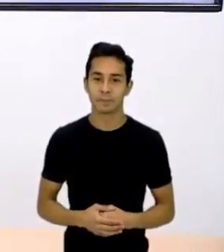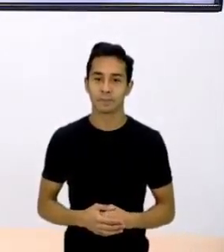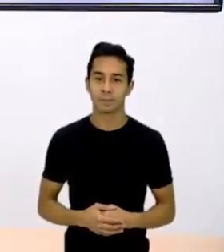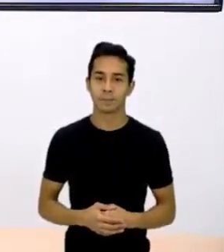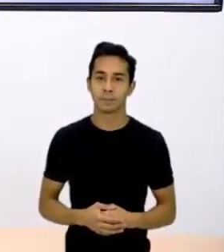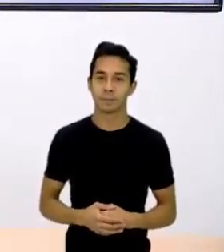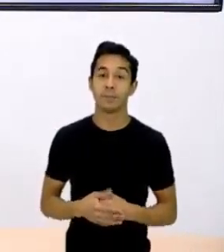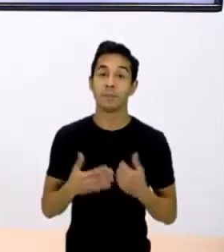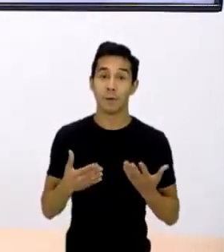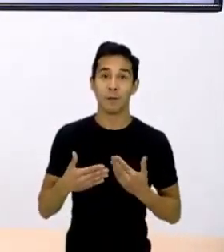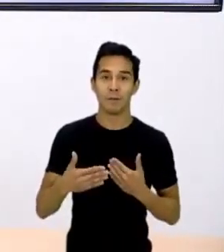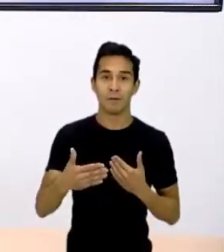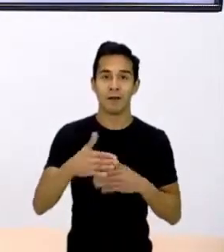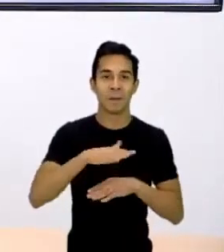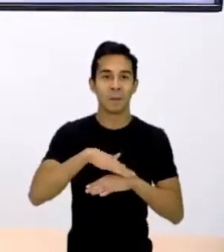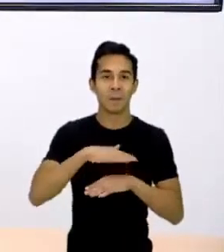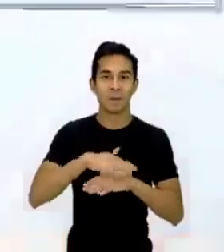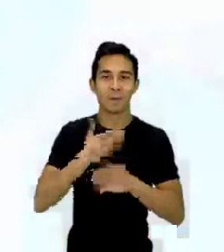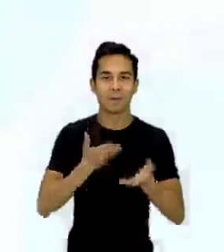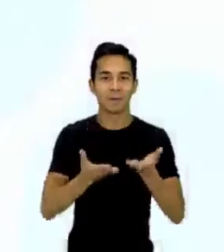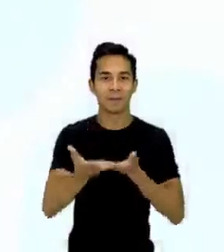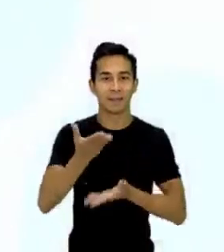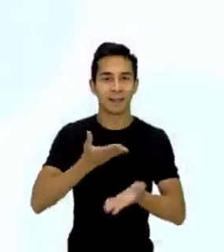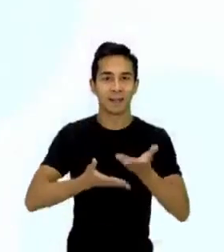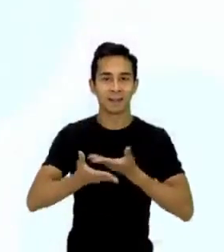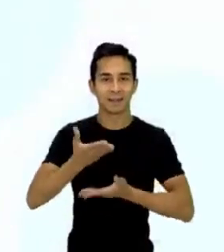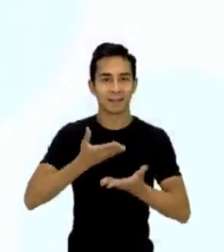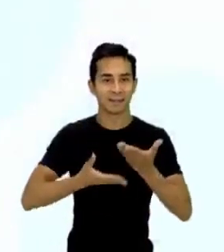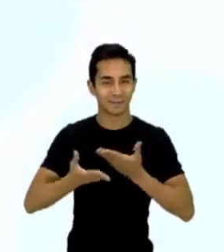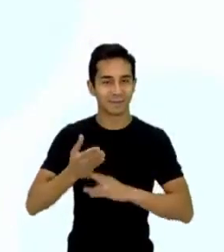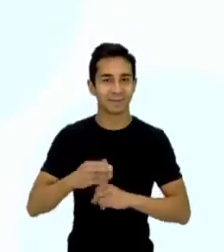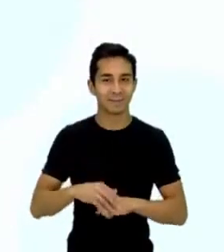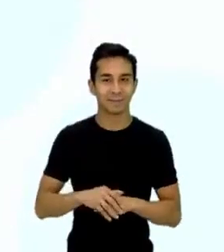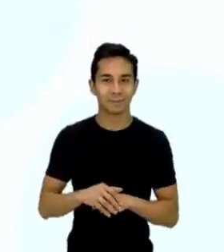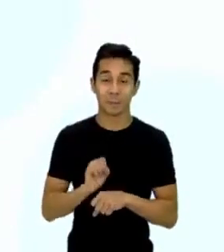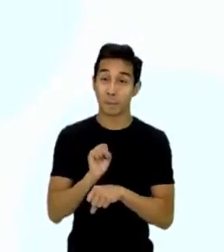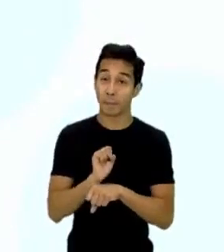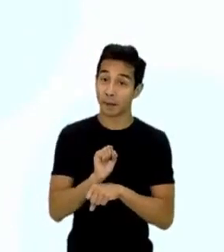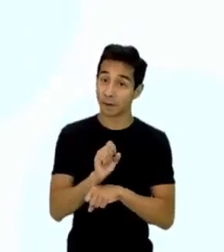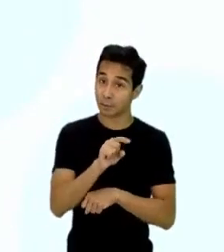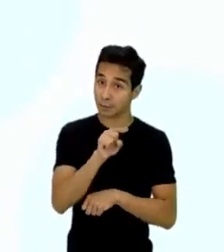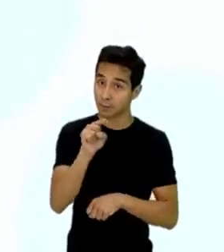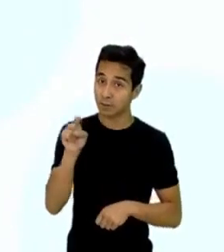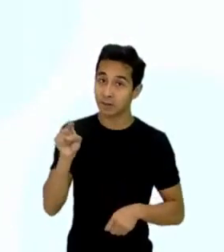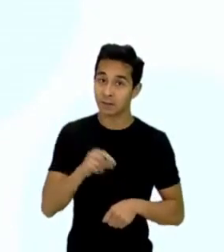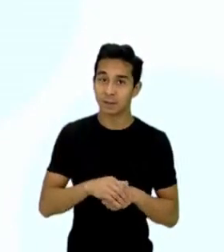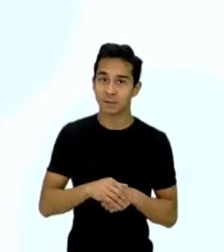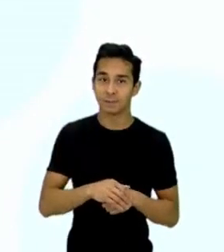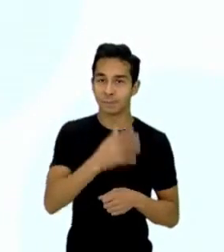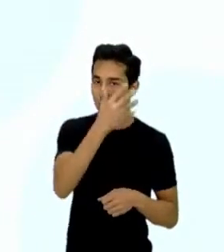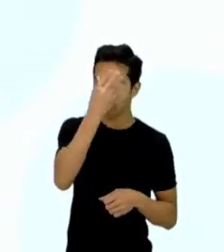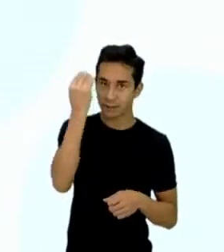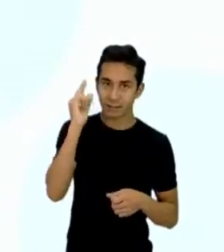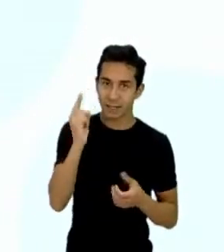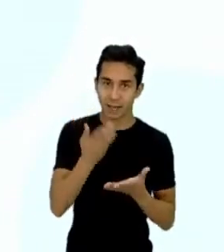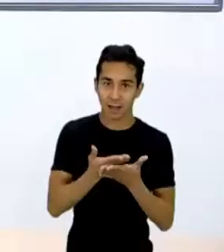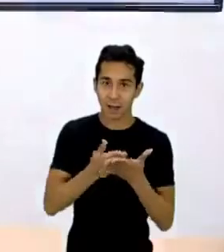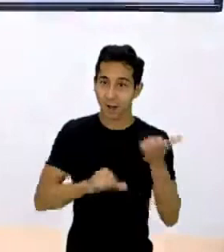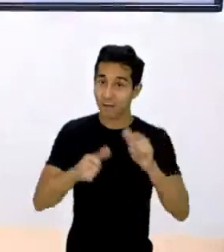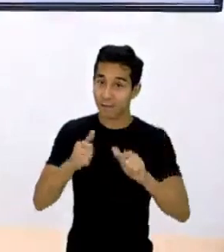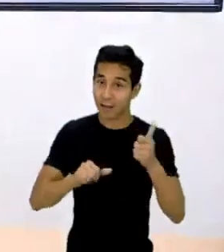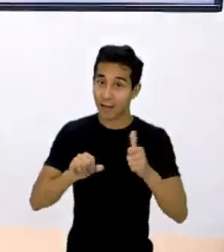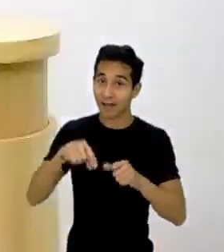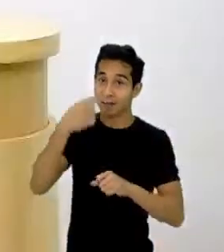nossa interação. Eu estou aqui aguardando vocês e não esqueçam de avaliar a nossa aula, tá certo? Até daqui a